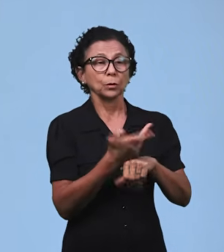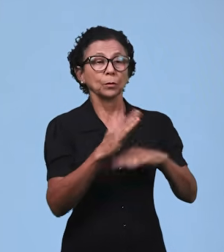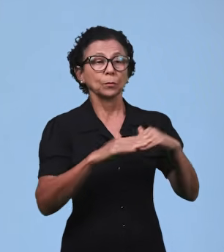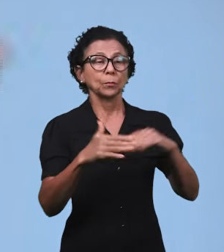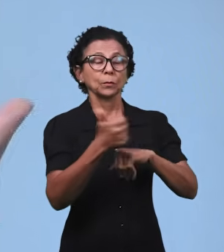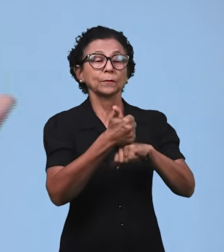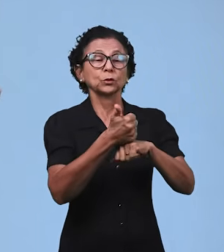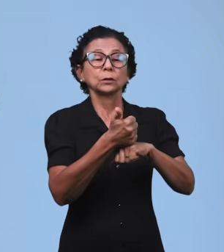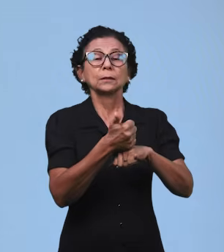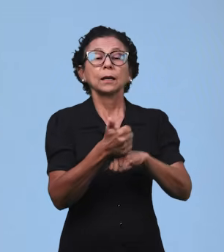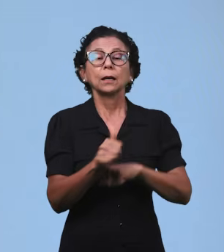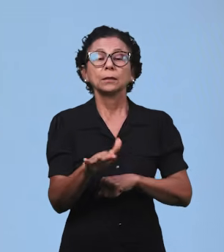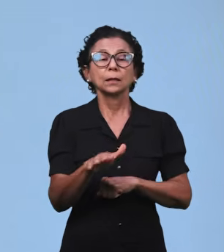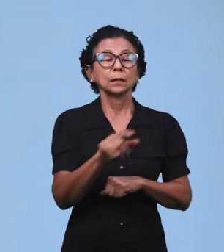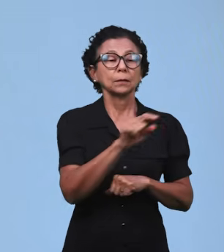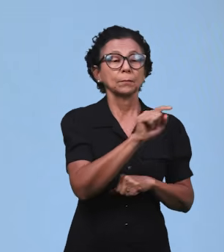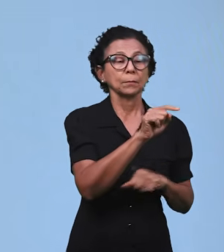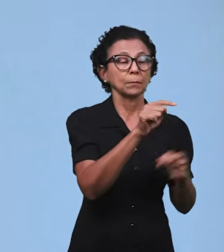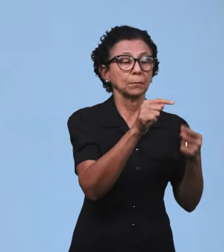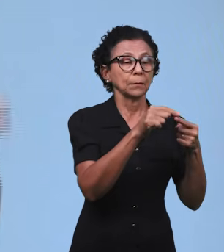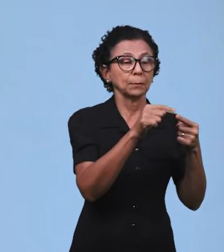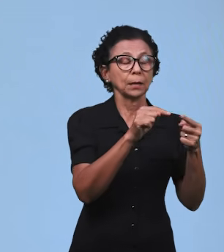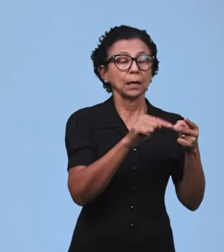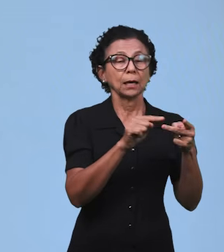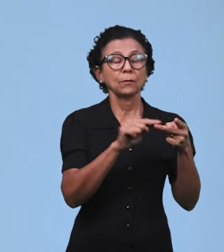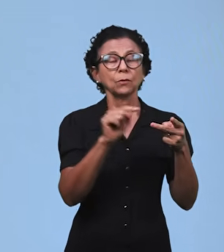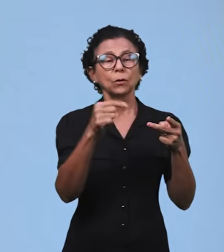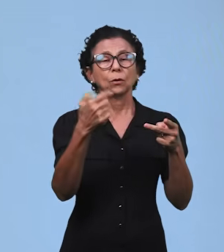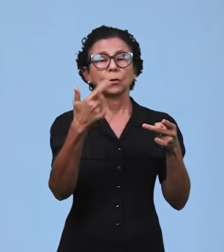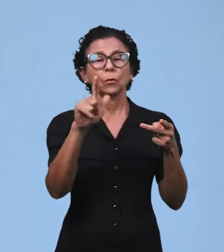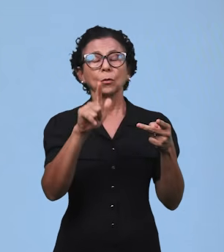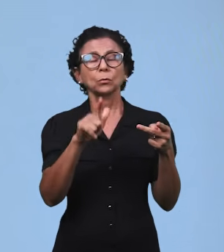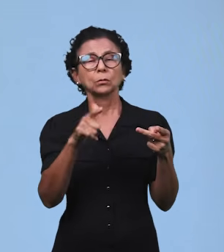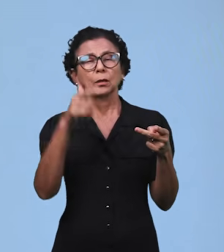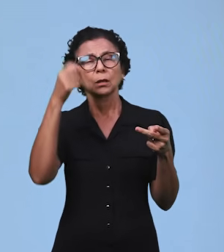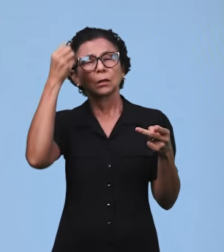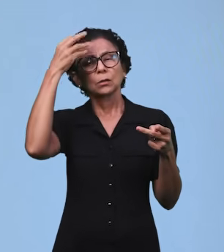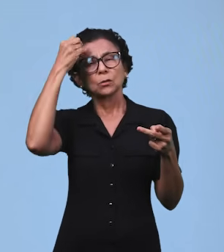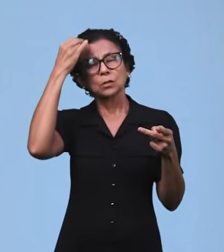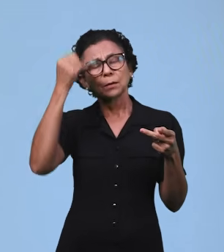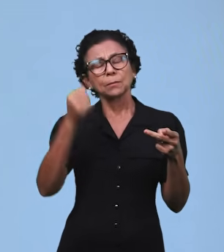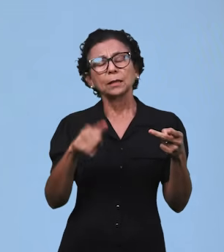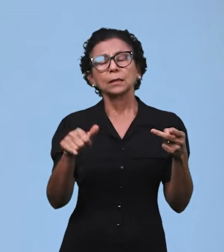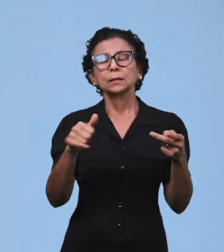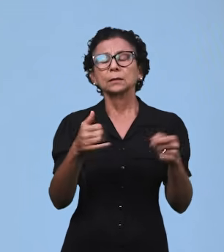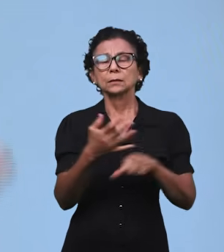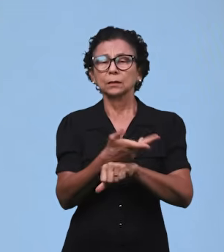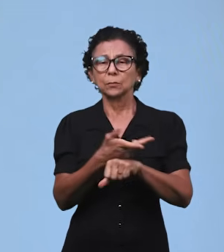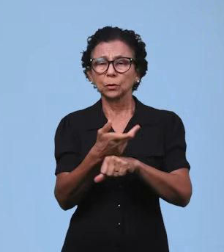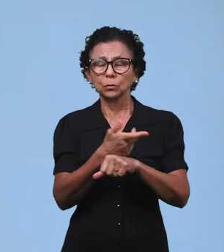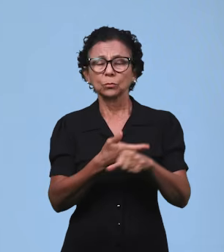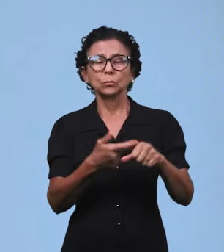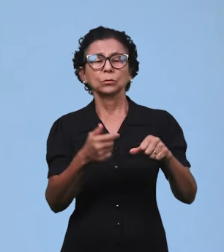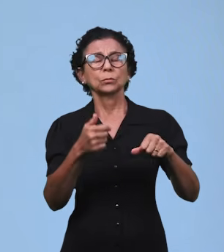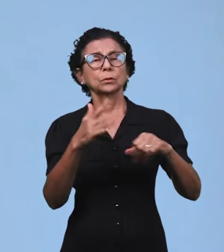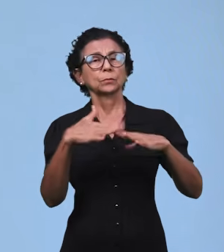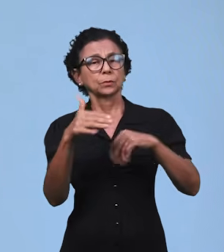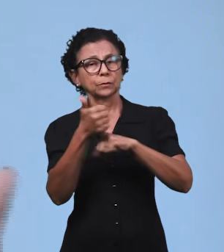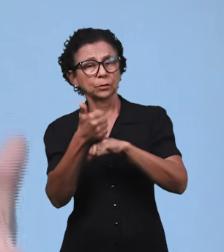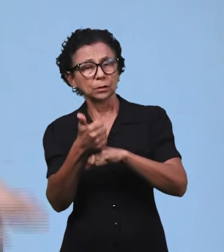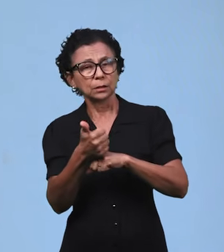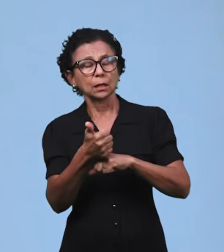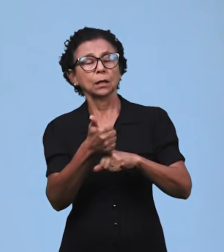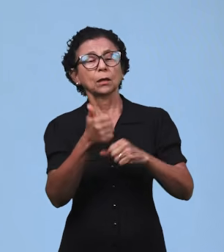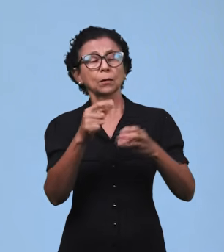fica segmentado até você juntar. E ele vai no neurologista porque ele tem cefaleia, ele vai no médico do sono porque ele tem alteração do sono. Então,